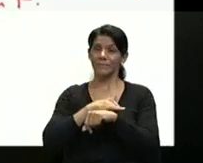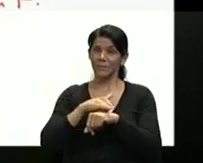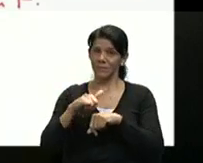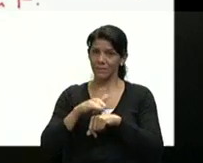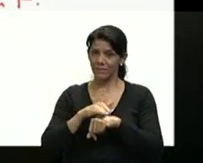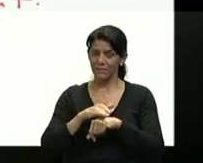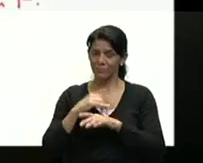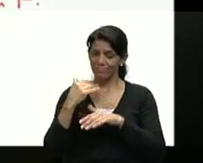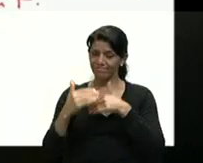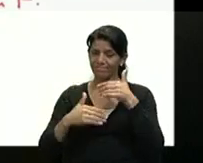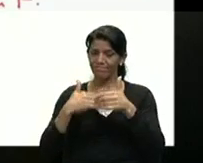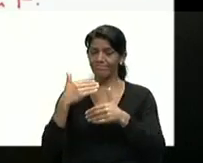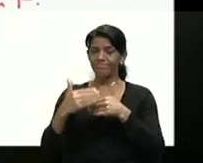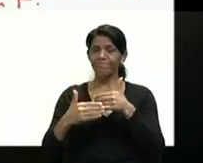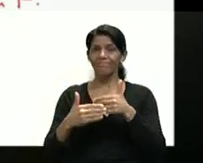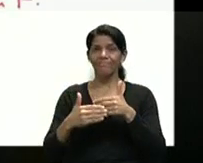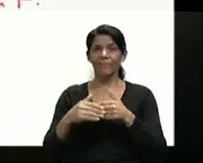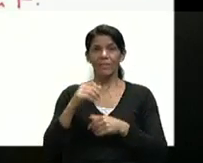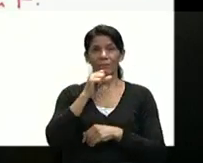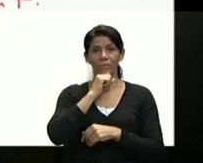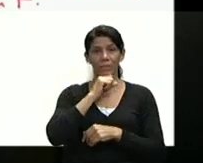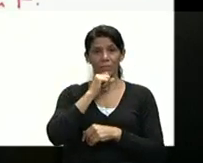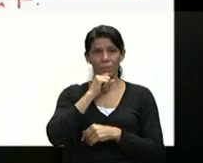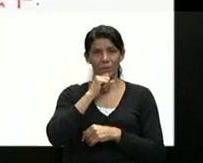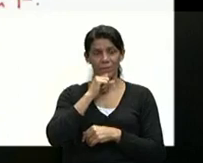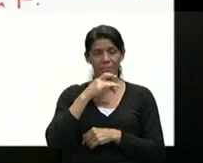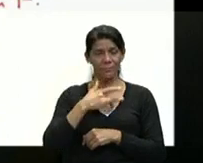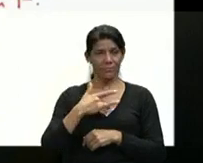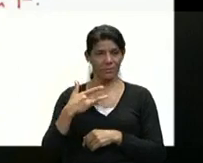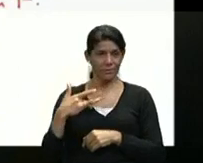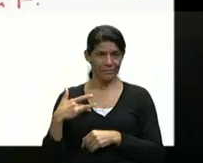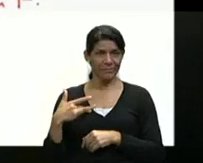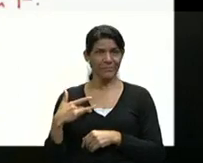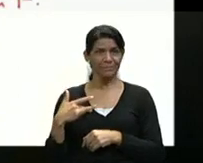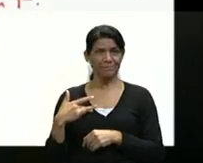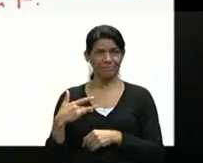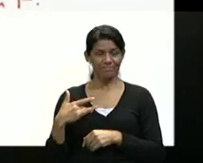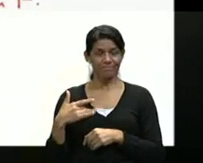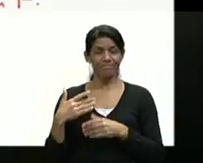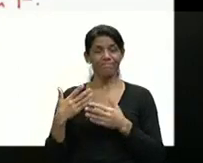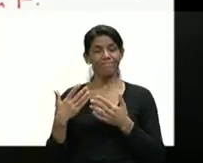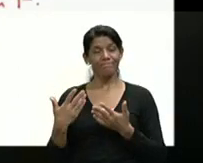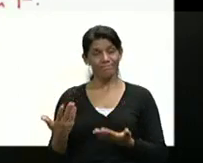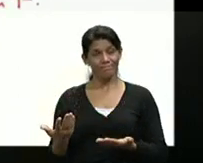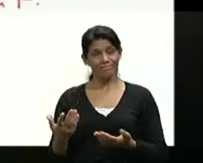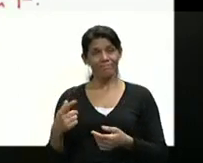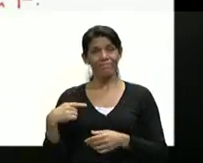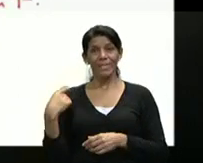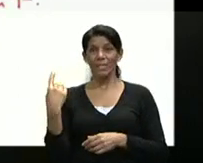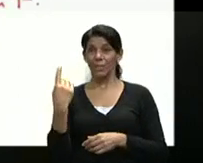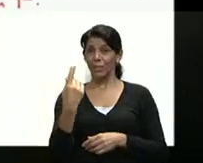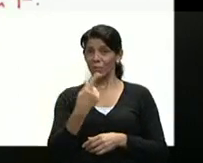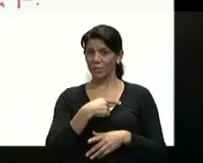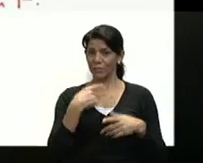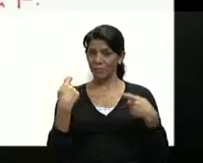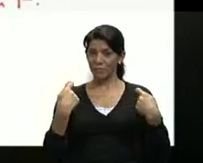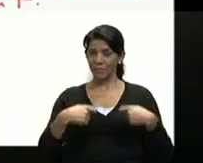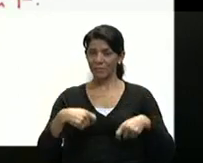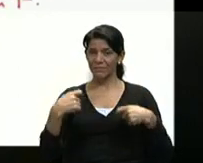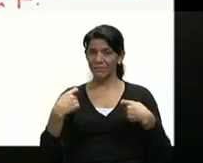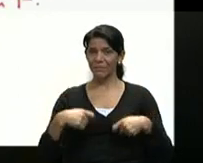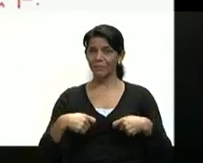estratégias que gerem o envelhecimento saudável. E aí a gente precisa